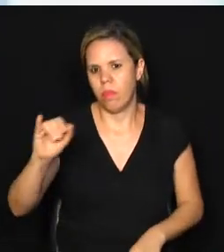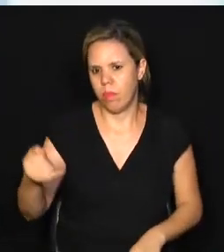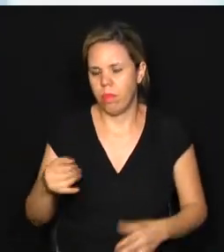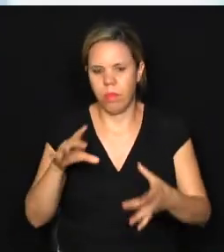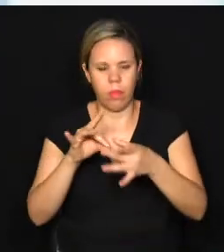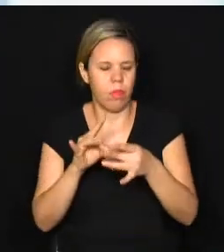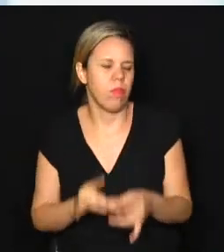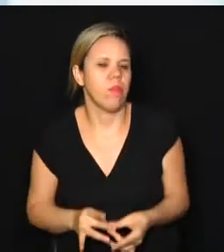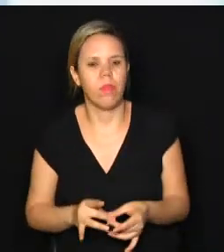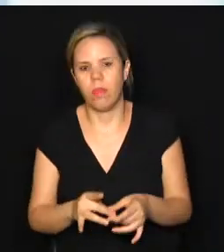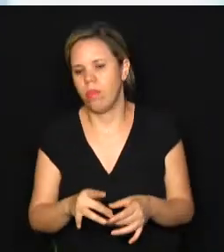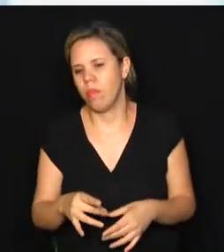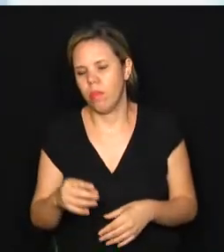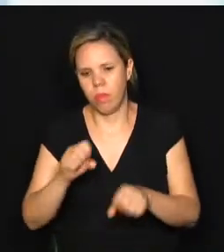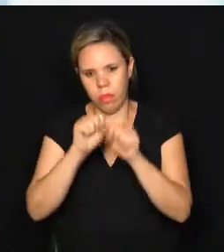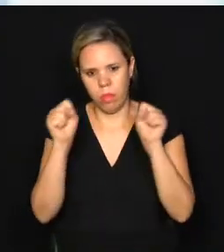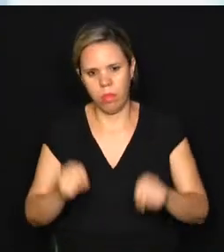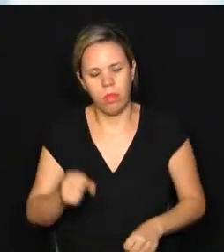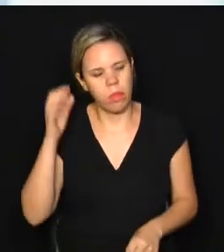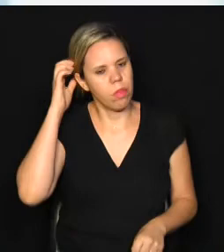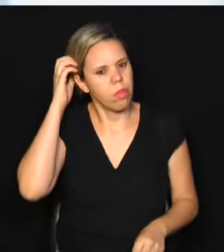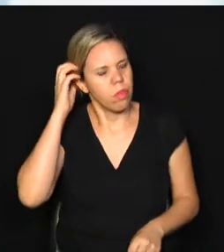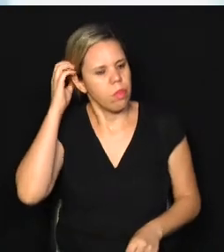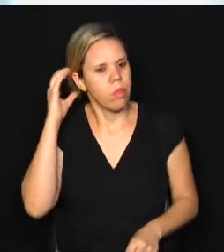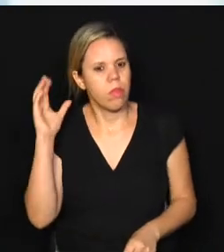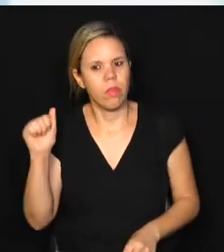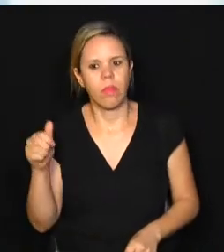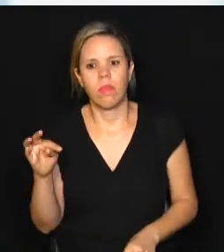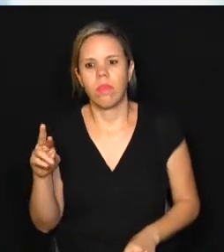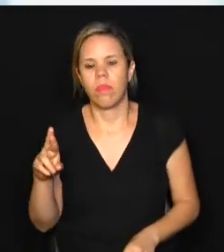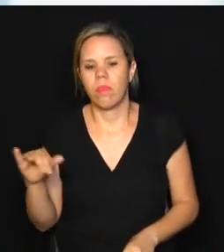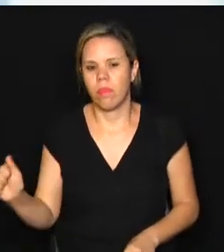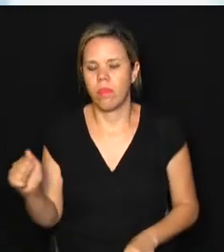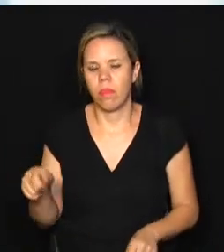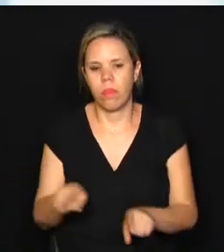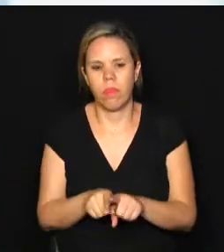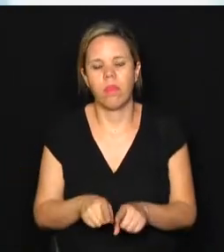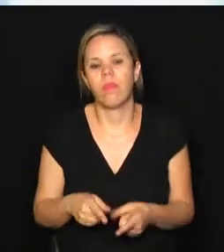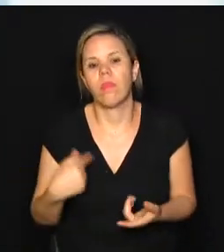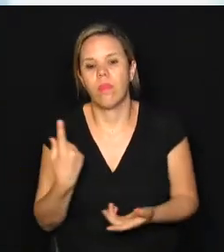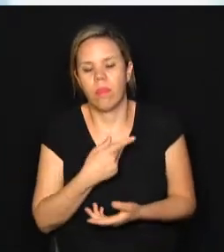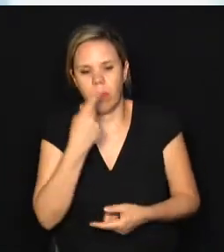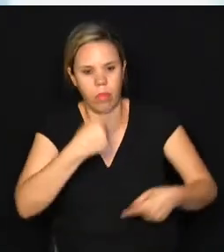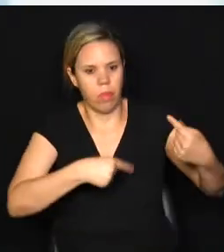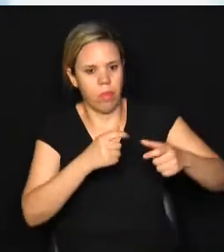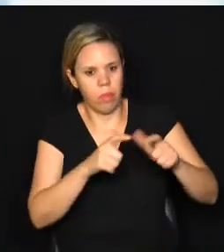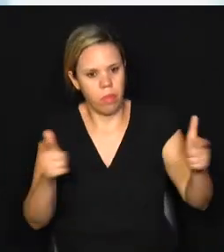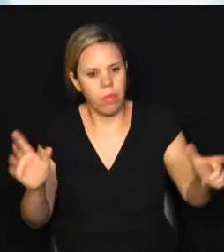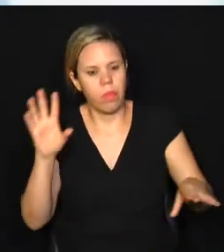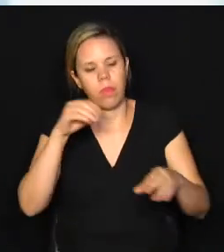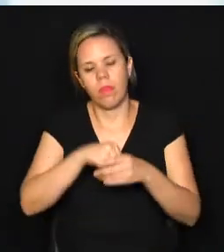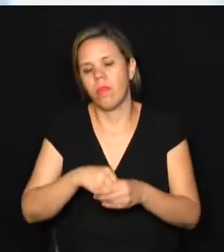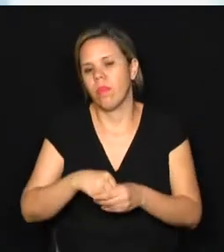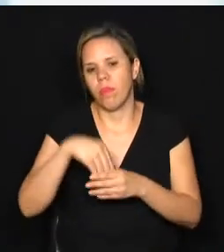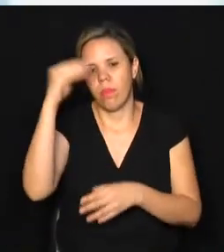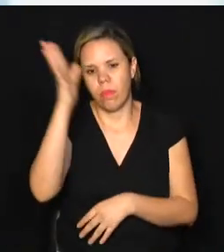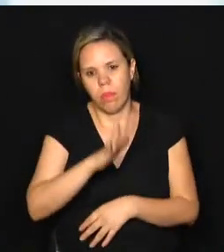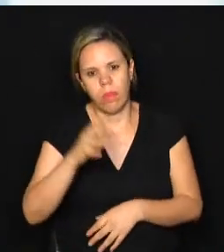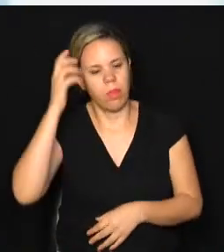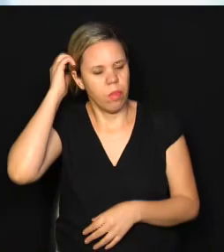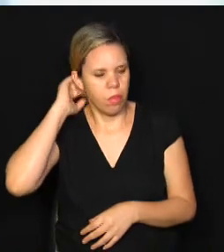sistema Cantareira, que está ligado aos rios de São Paulo, né? A gente está falando de um debate maior dentro de um cenário nacional e